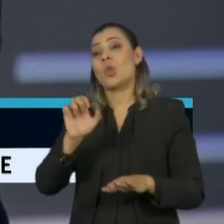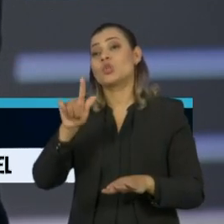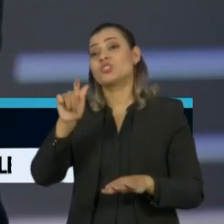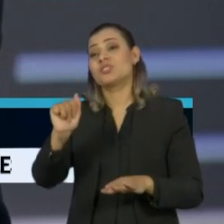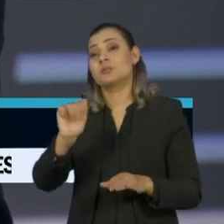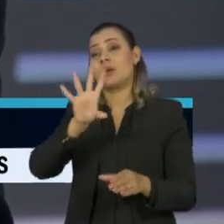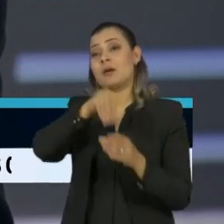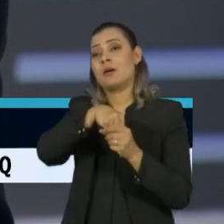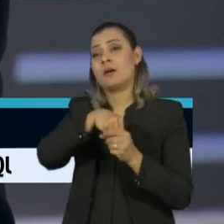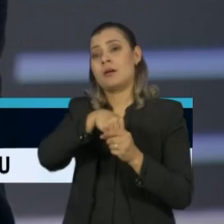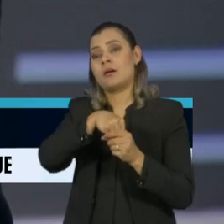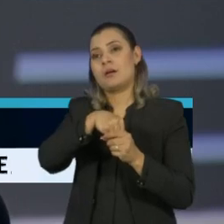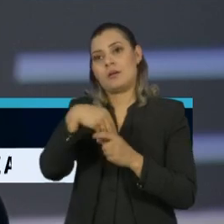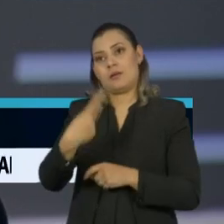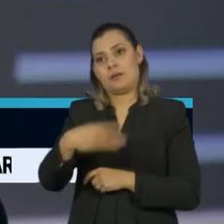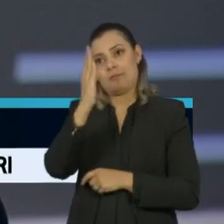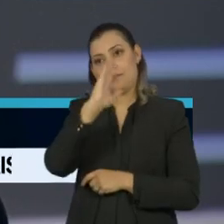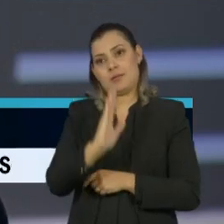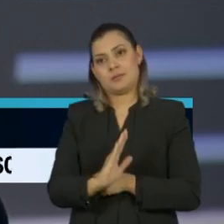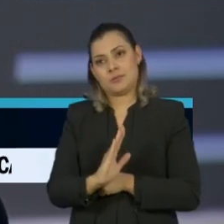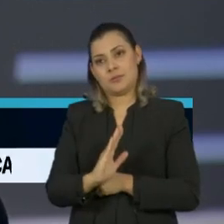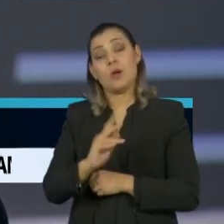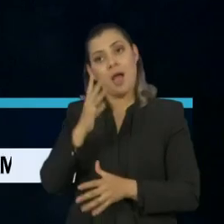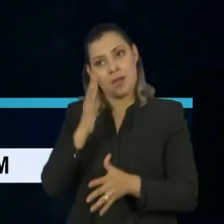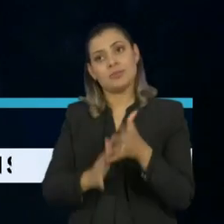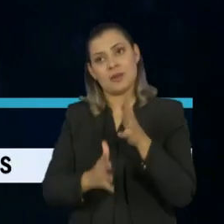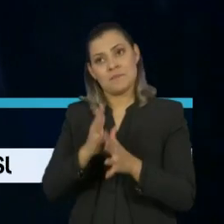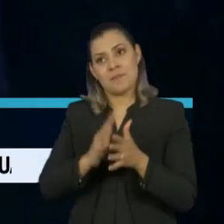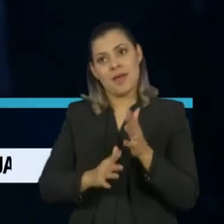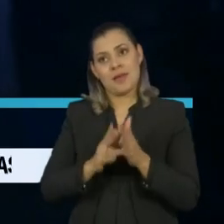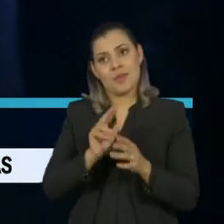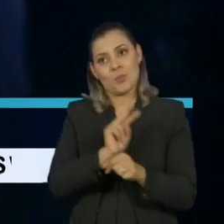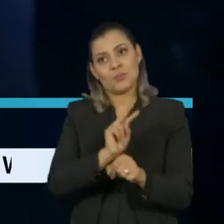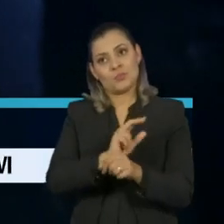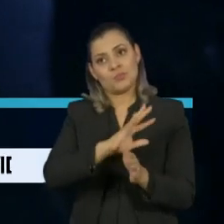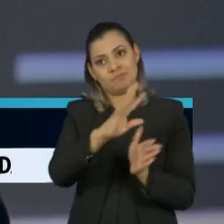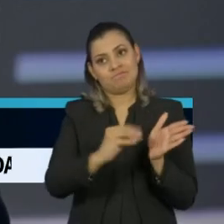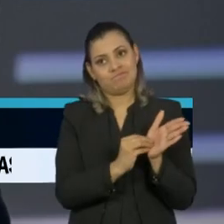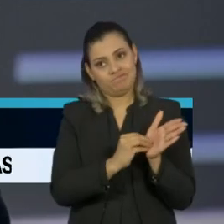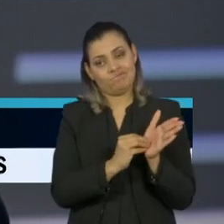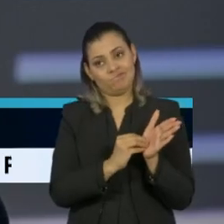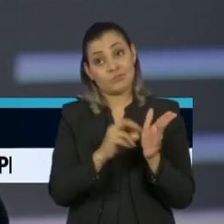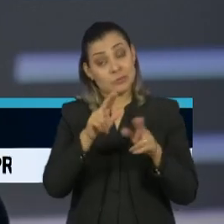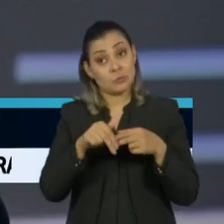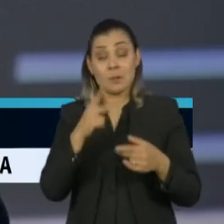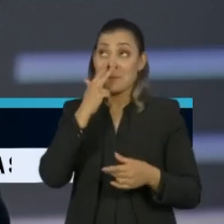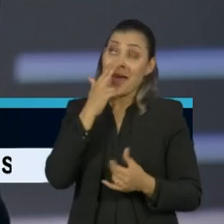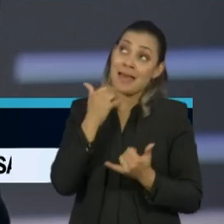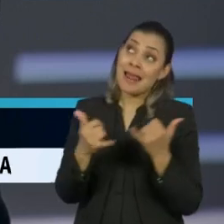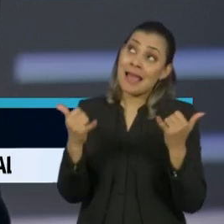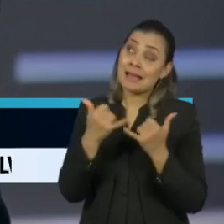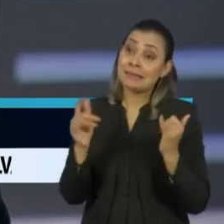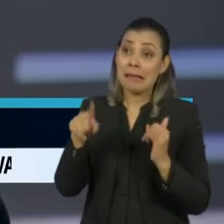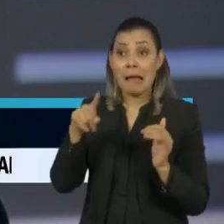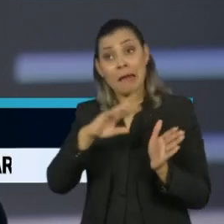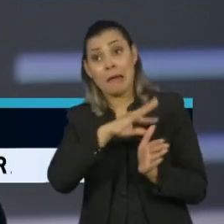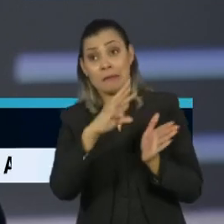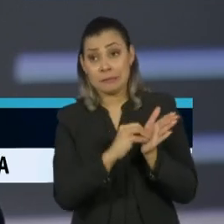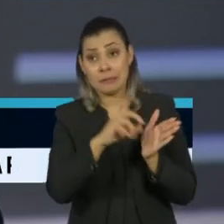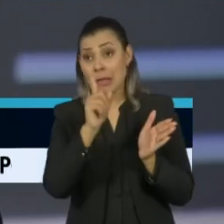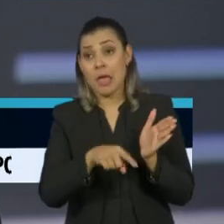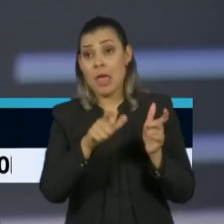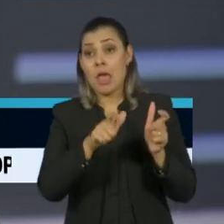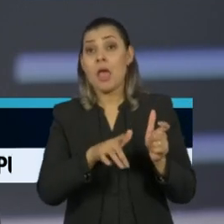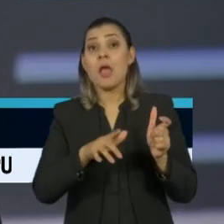diplomacia brasileira que inclusive impacta a relação ao amazônia e com a ideia de que por exemplo amazônia um